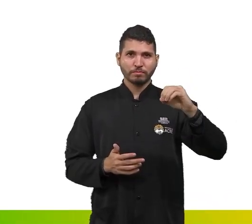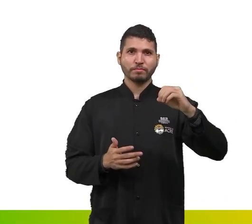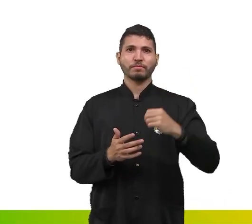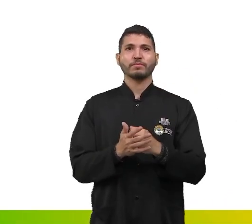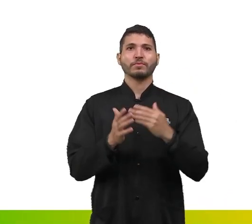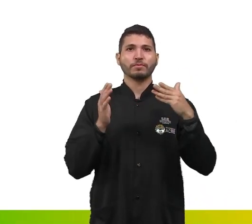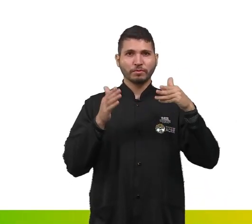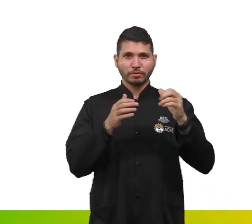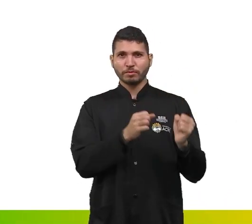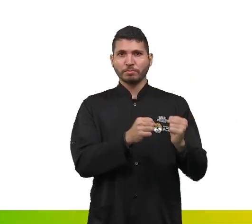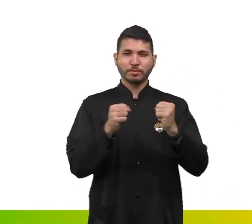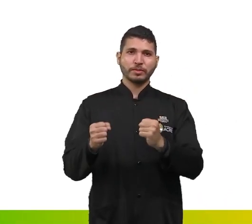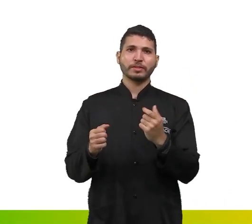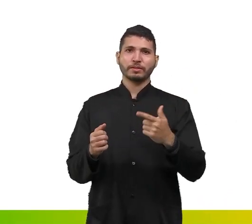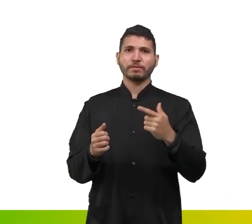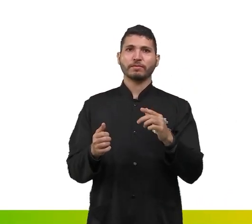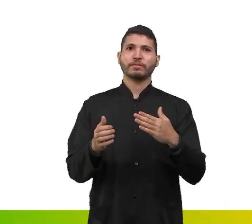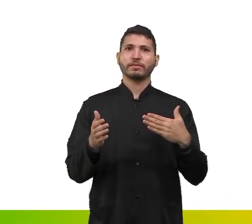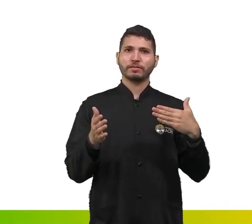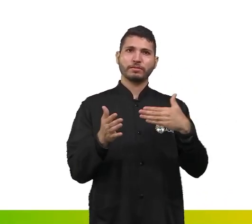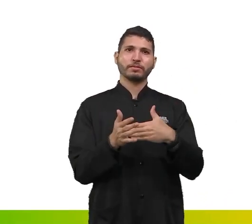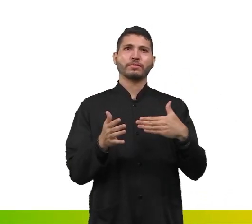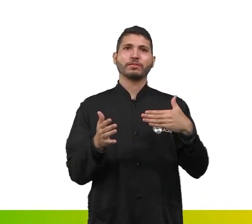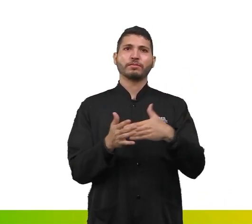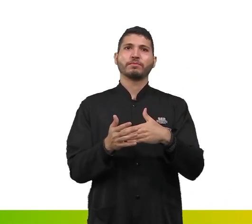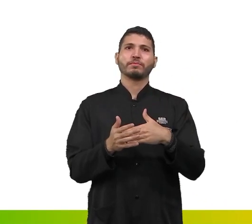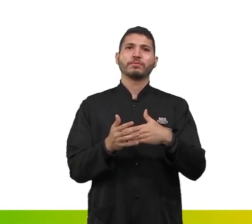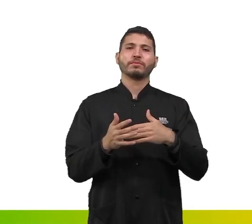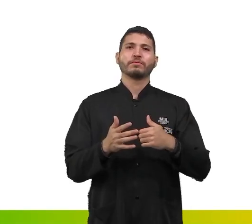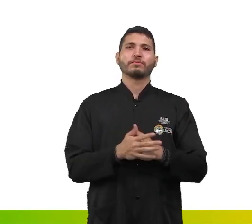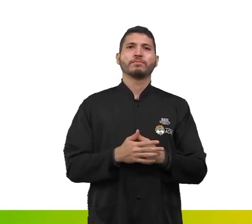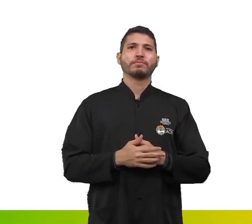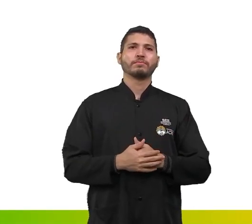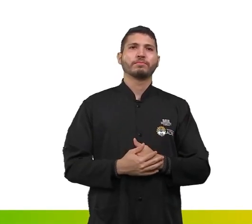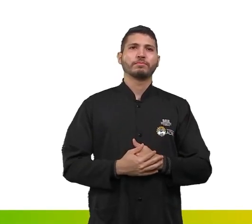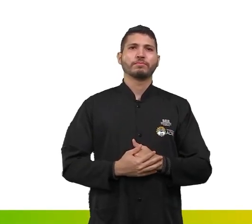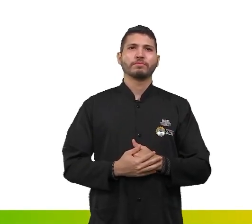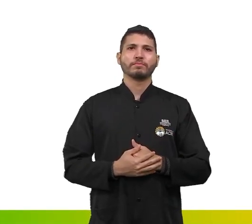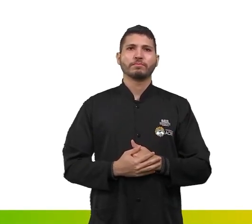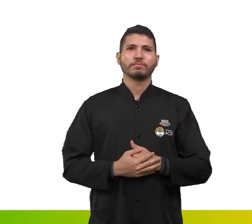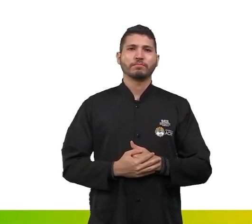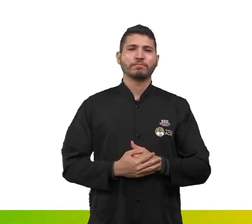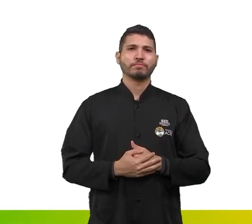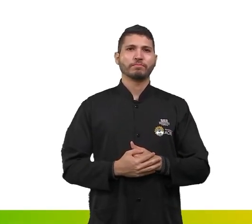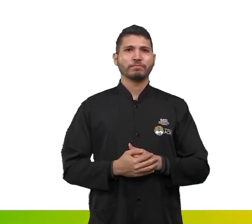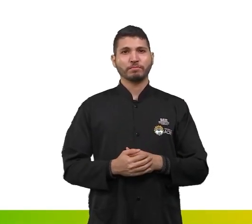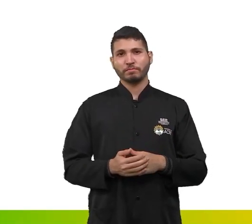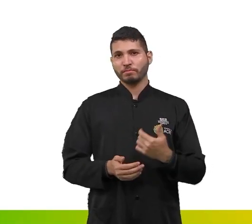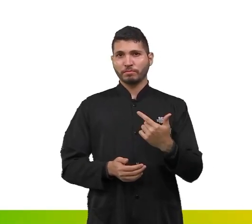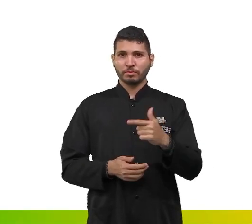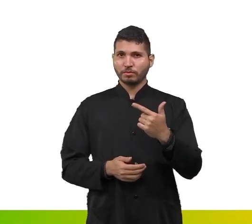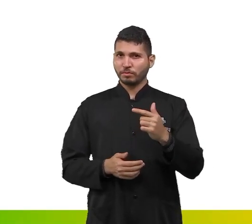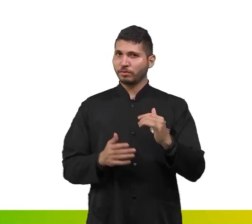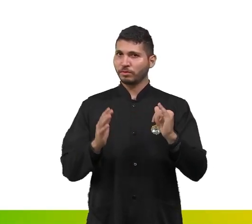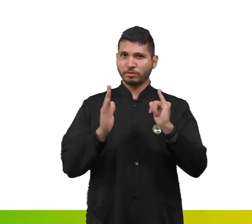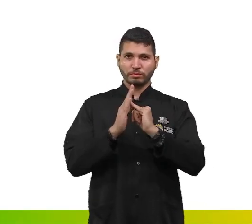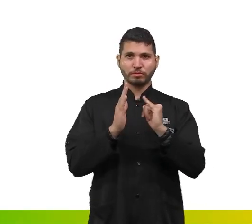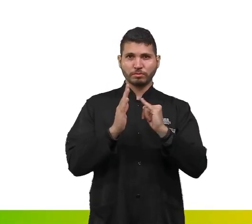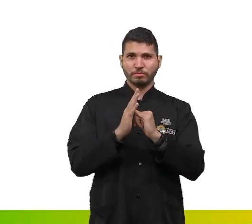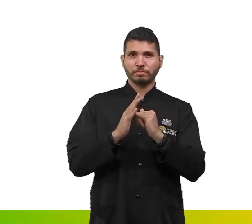monarca, desse rei, que governa por direito divino, sem instituições que limitem sua